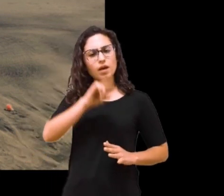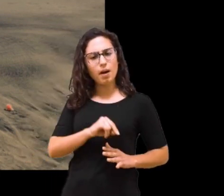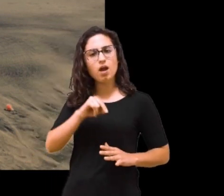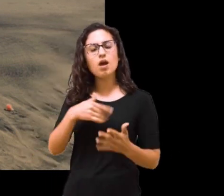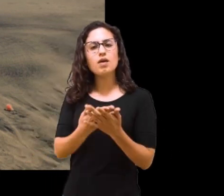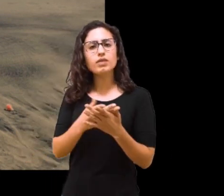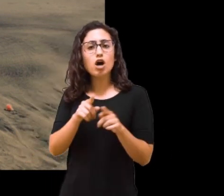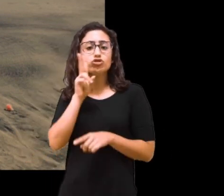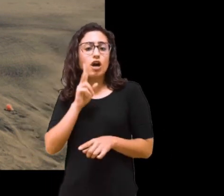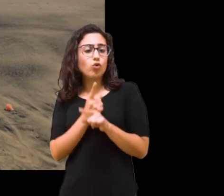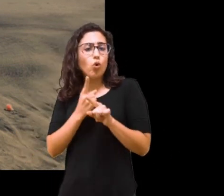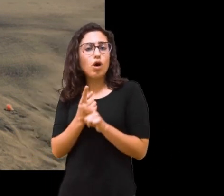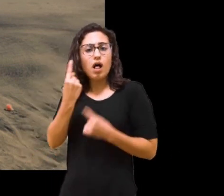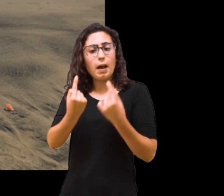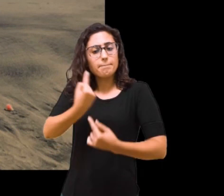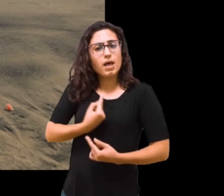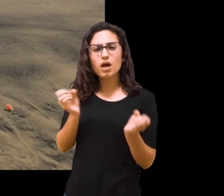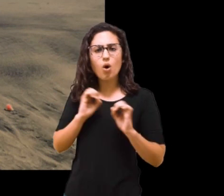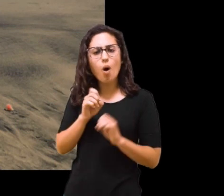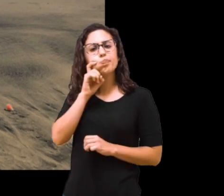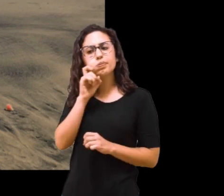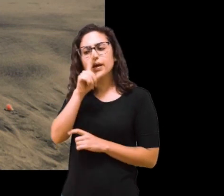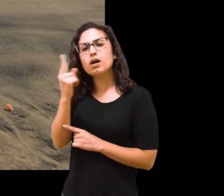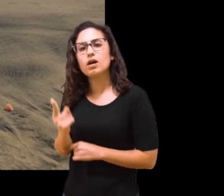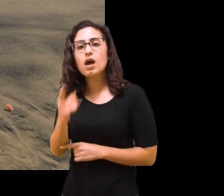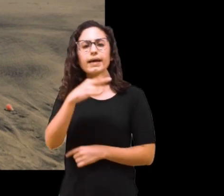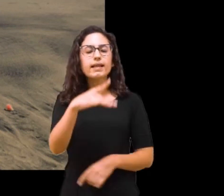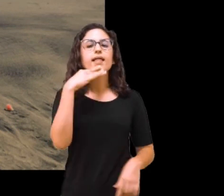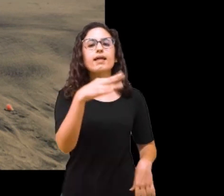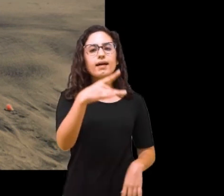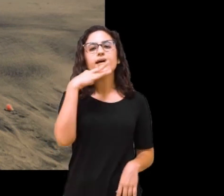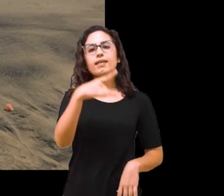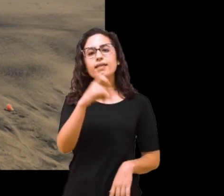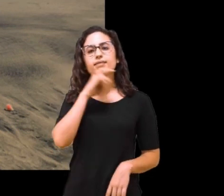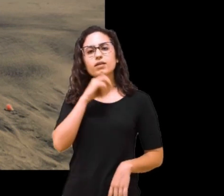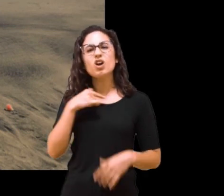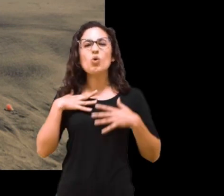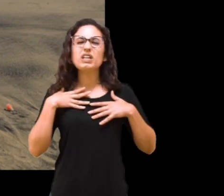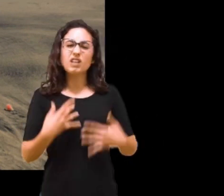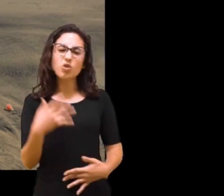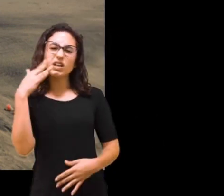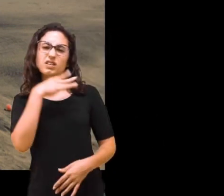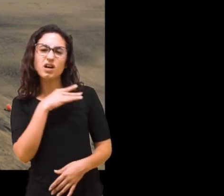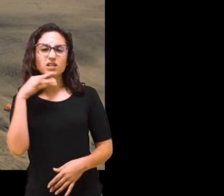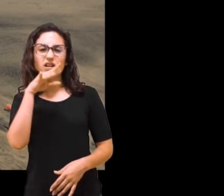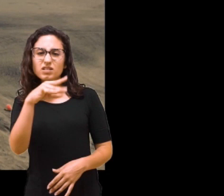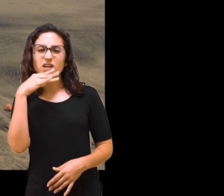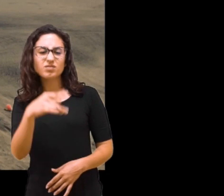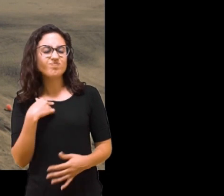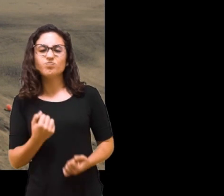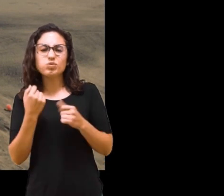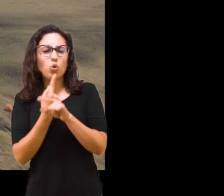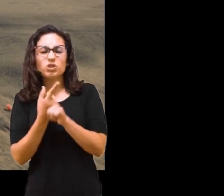porque é todos os senhores que mandam. Cantamos quando cantamos, cantamos quando cantamos. Estou cansado de cantar, não apanho na vida. Vou-me já daqui embora,